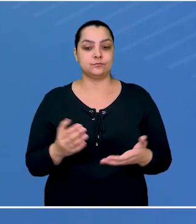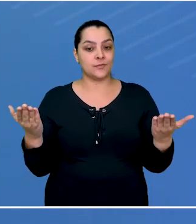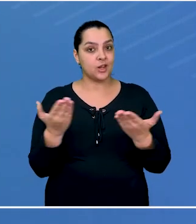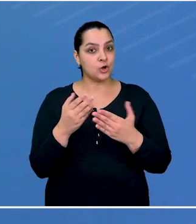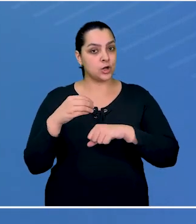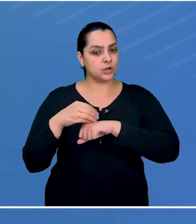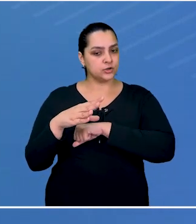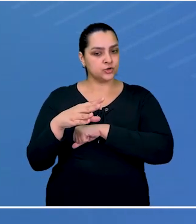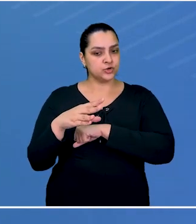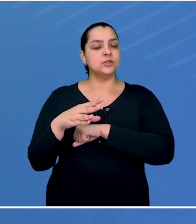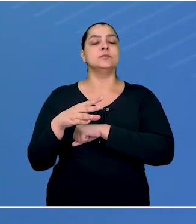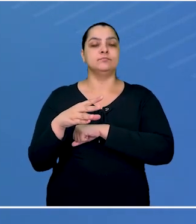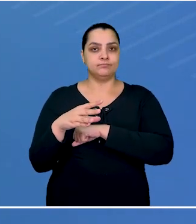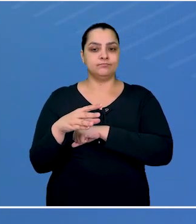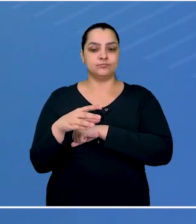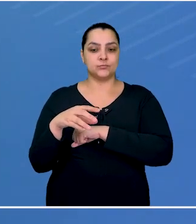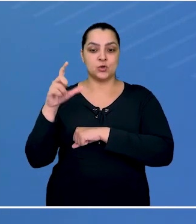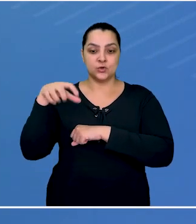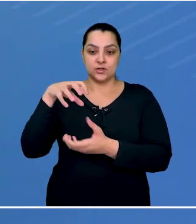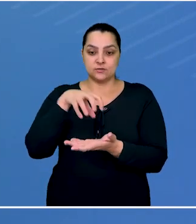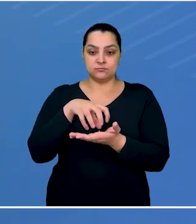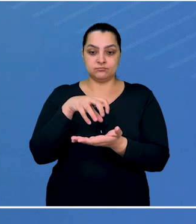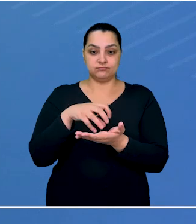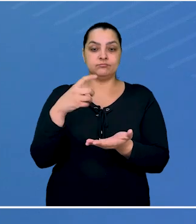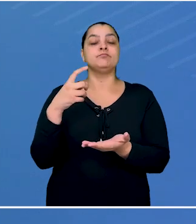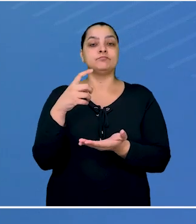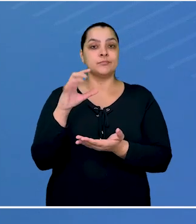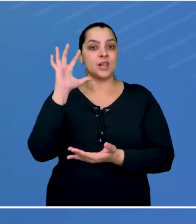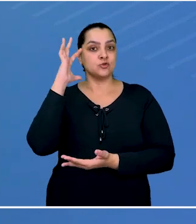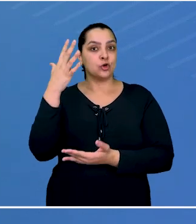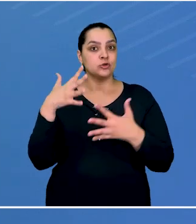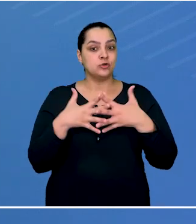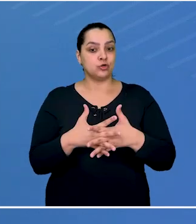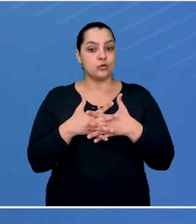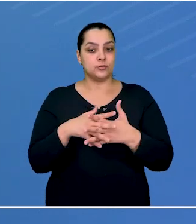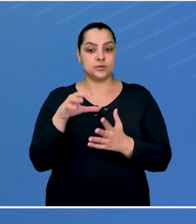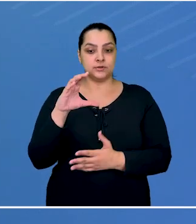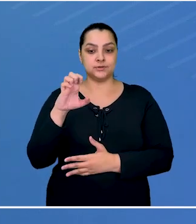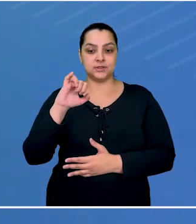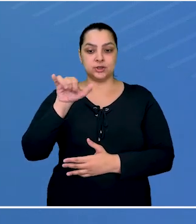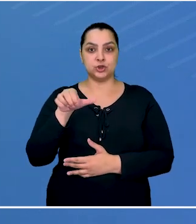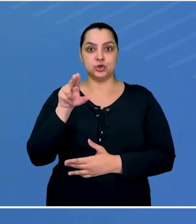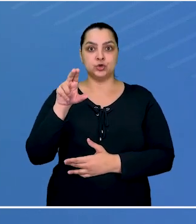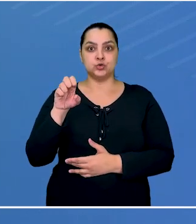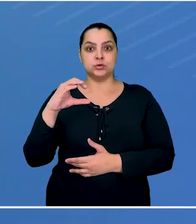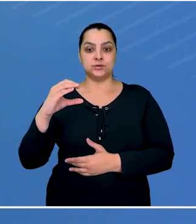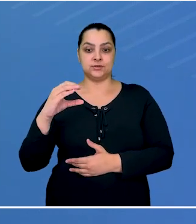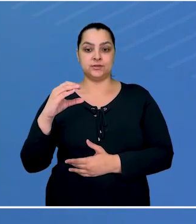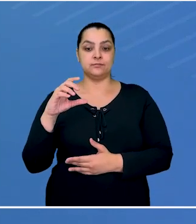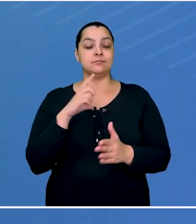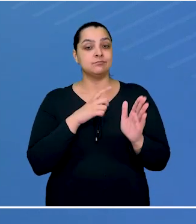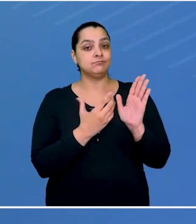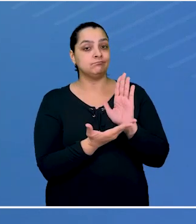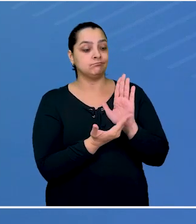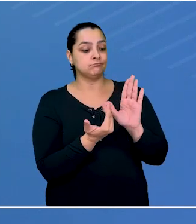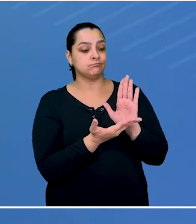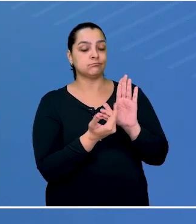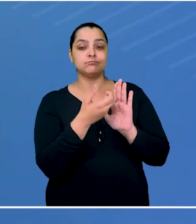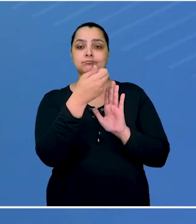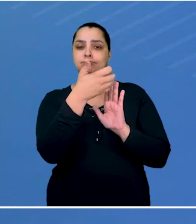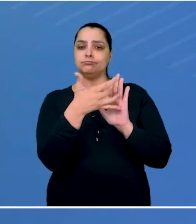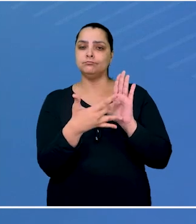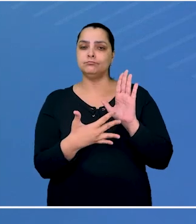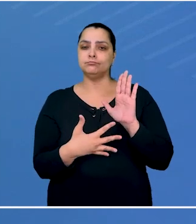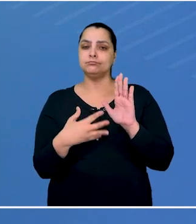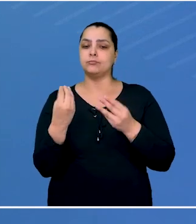anota essa dica: o Centro Judiciário de Métodos Consensuais de Solução de Conflitos, o Sejusc-TST, lançou uma cartilha que